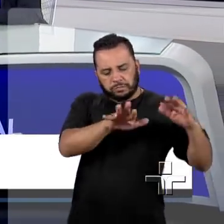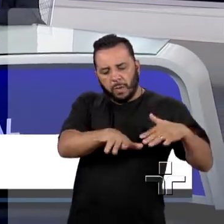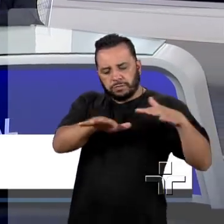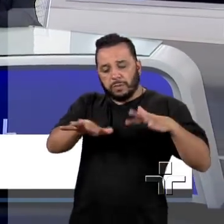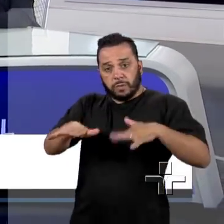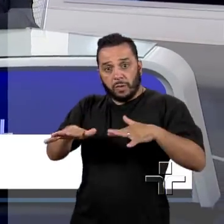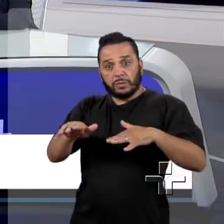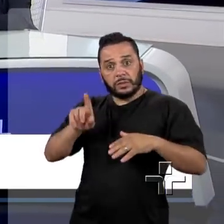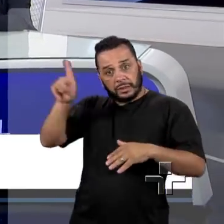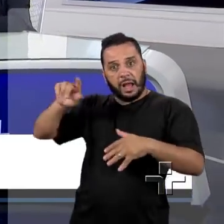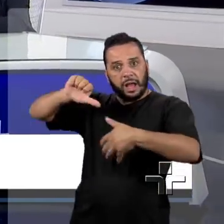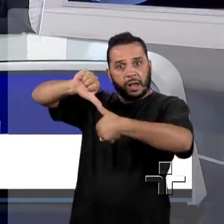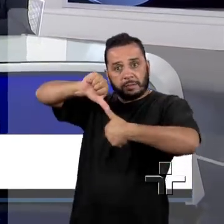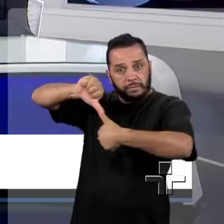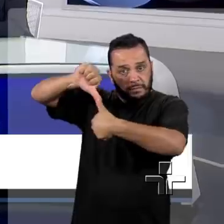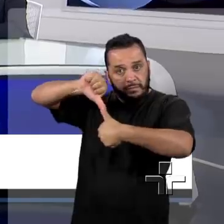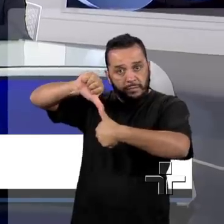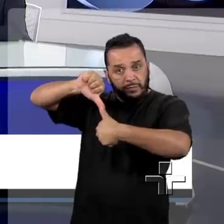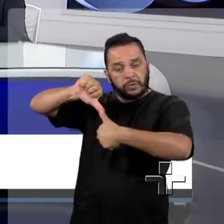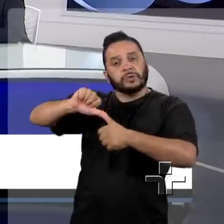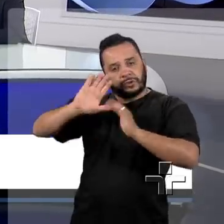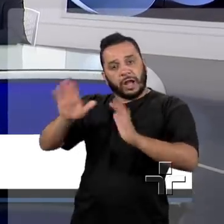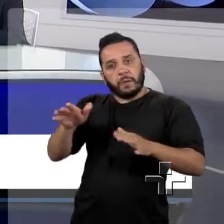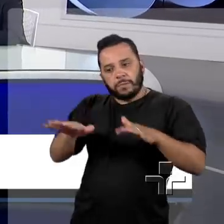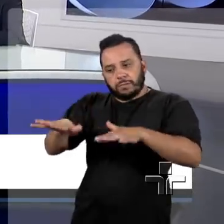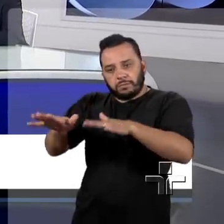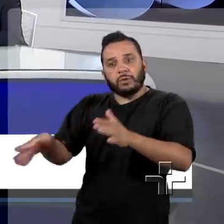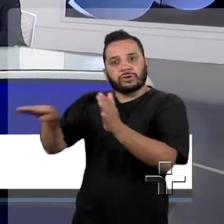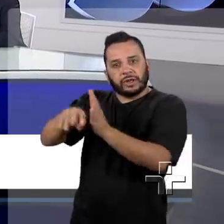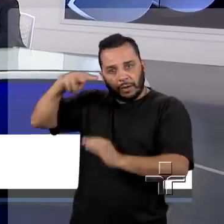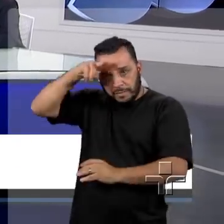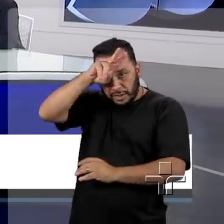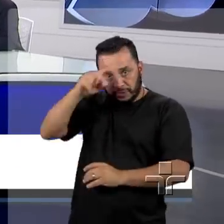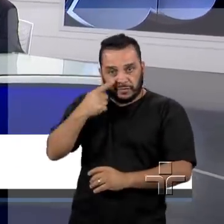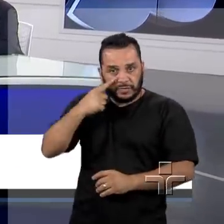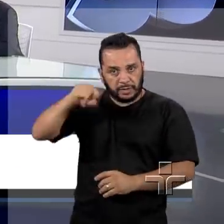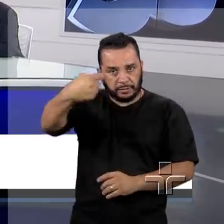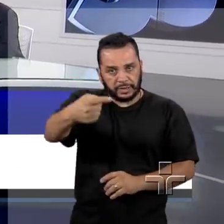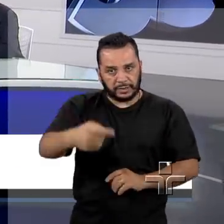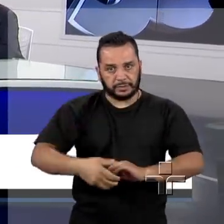centro-americanos chega à capital mexicana. São os nossos próximos assuntos. Não saia daí.